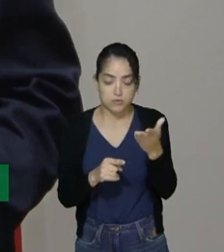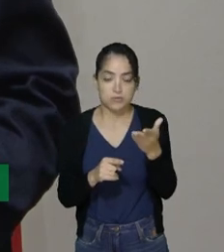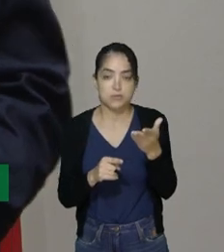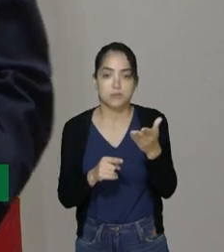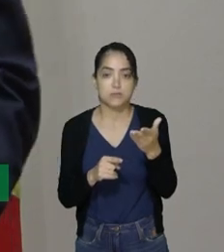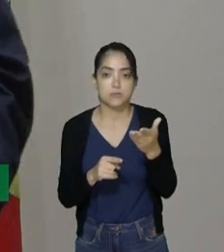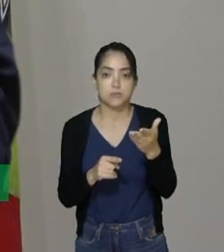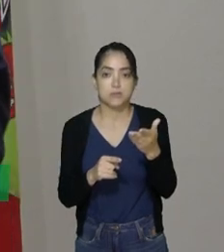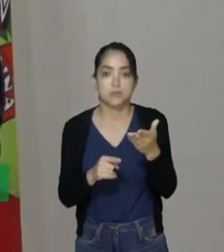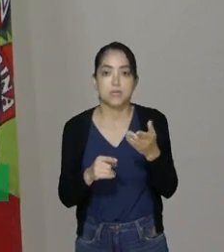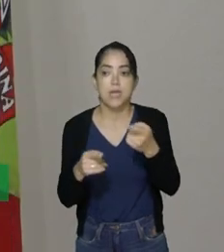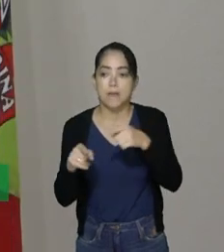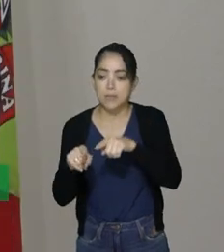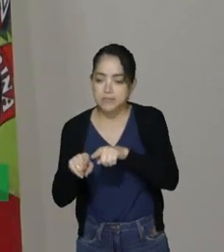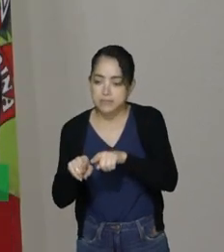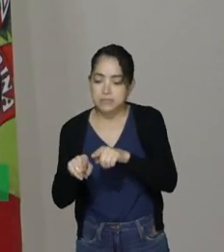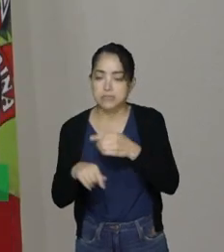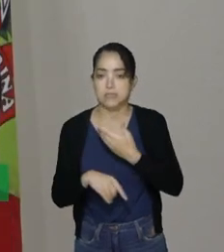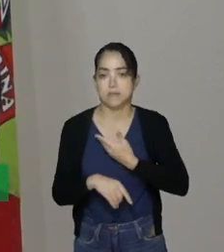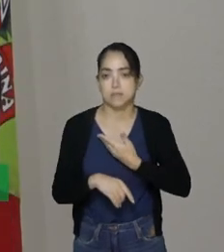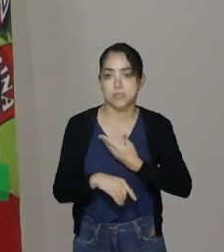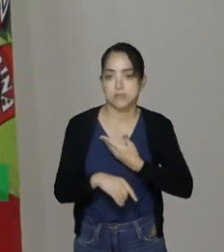a parceria, a amizade,